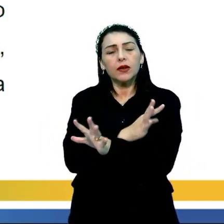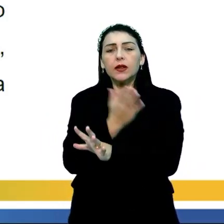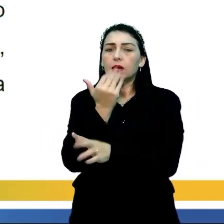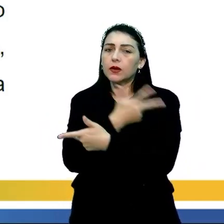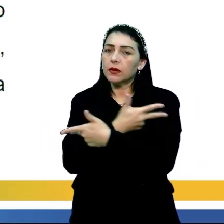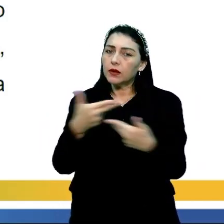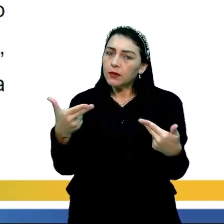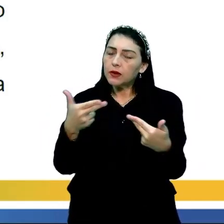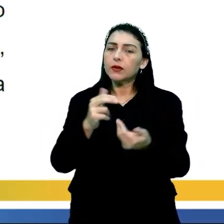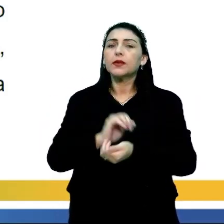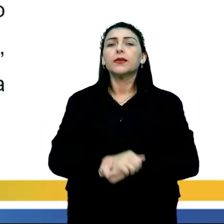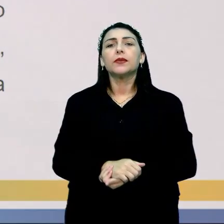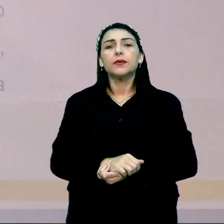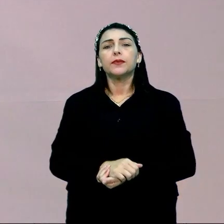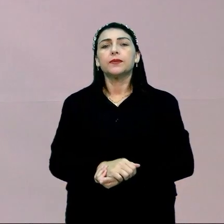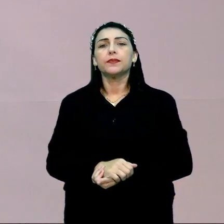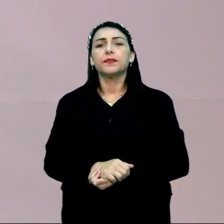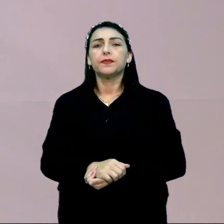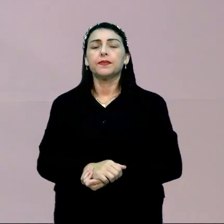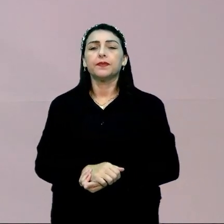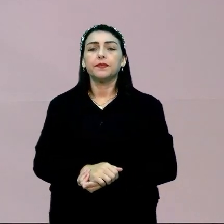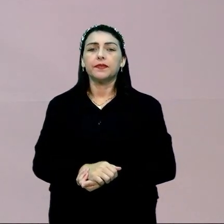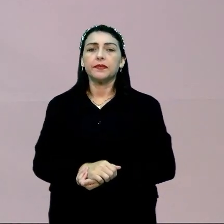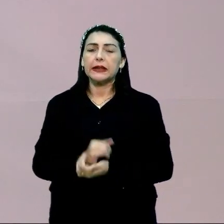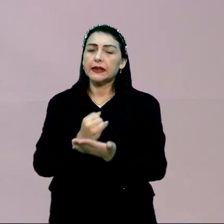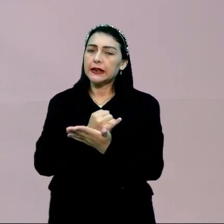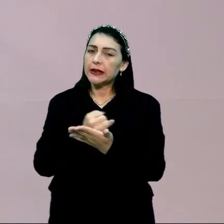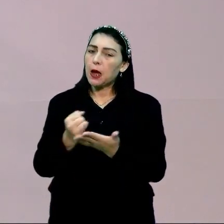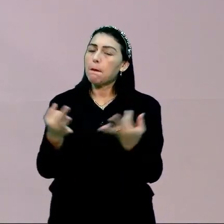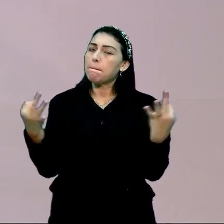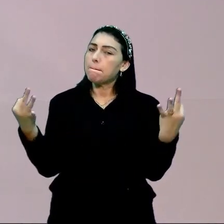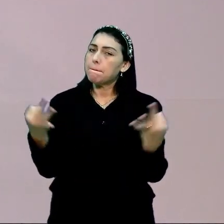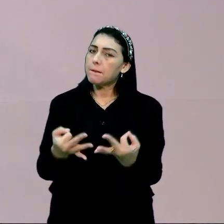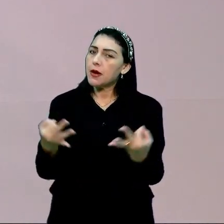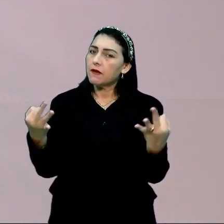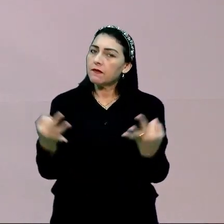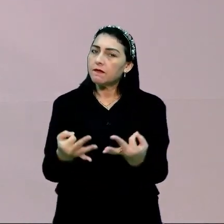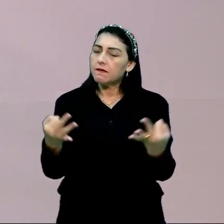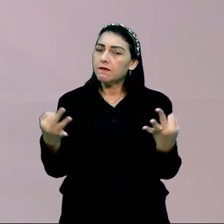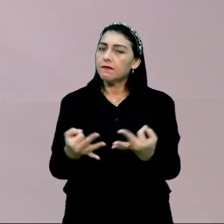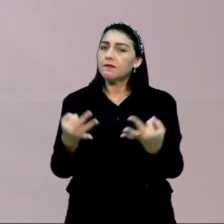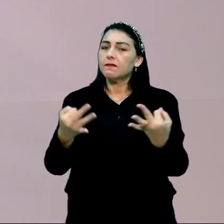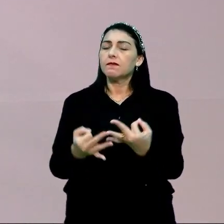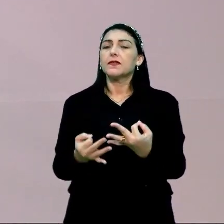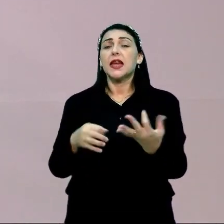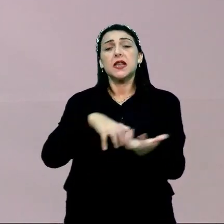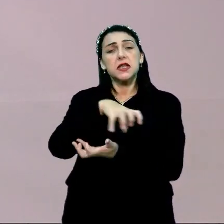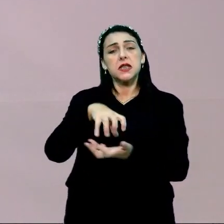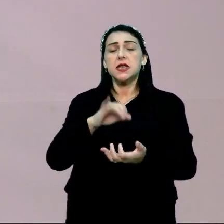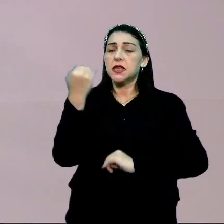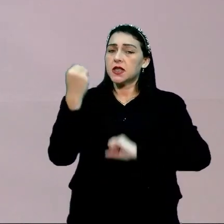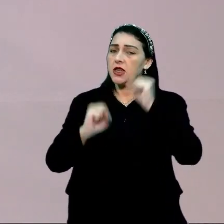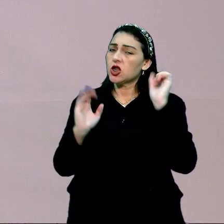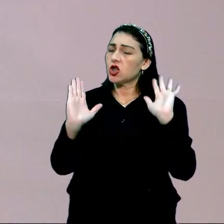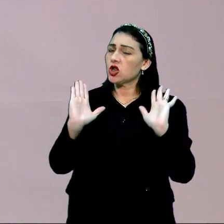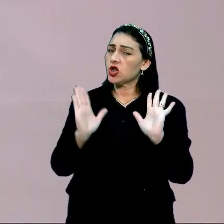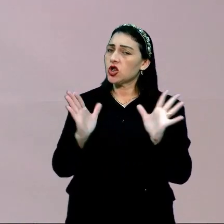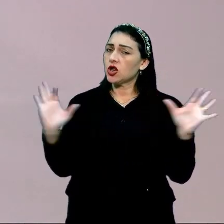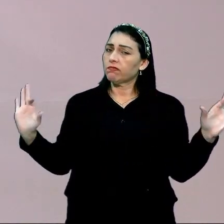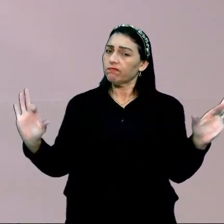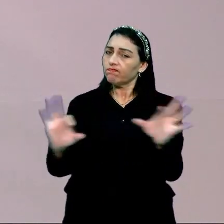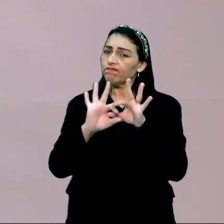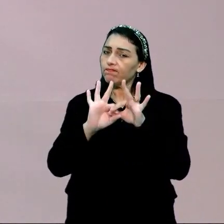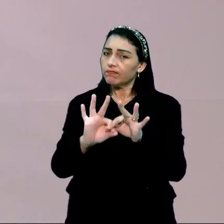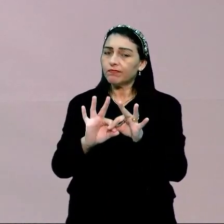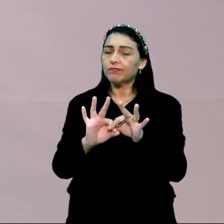de preparo dos alimentos. Gente, essa entrada foi triunfal, assim. Eu citei a Revolução Industrial, aí já fiz logo um